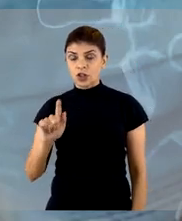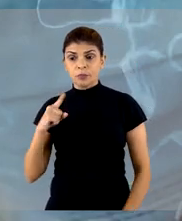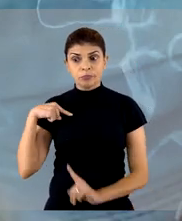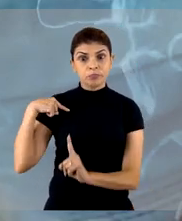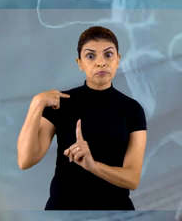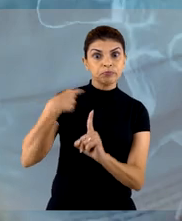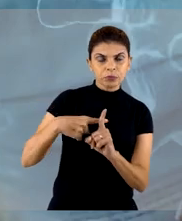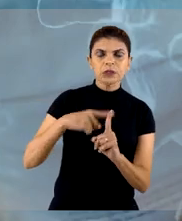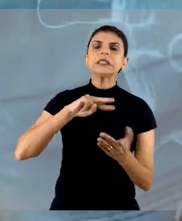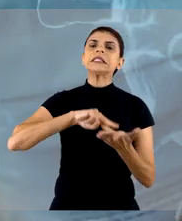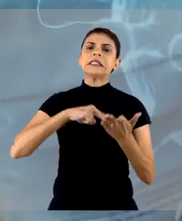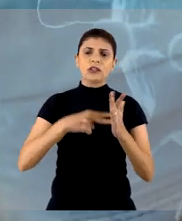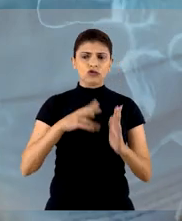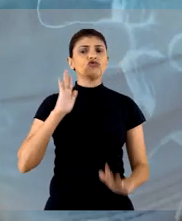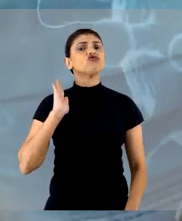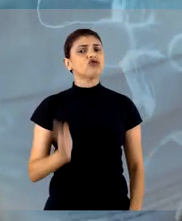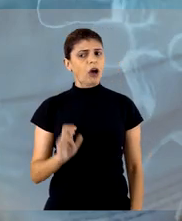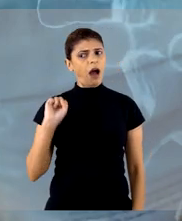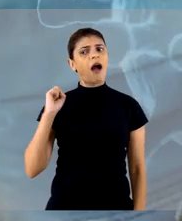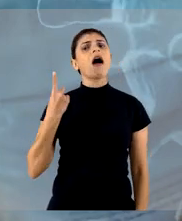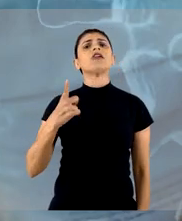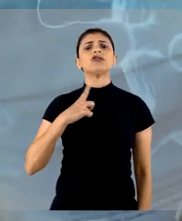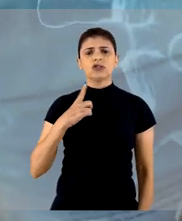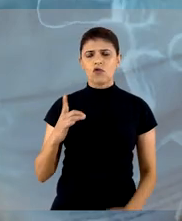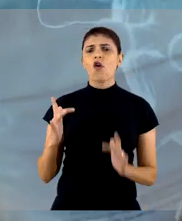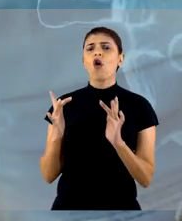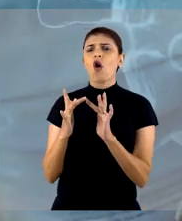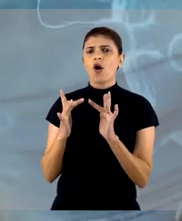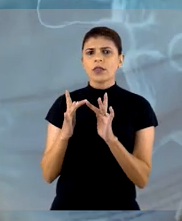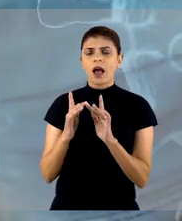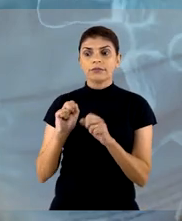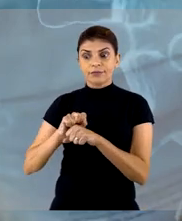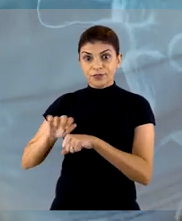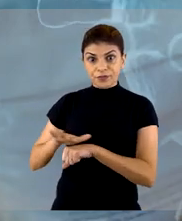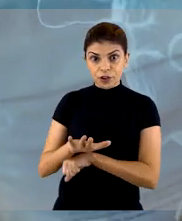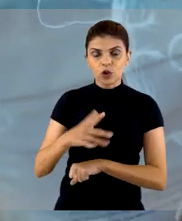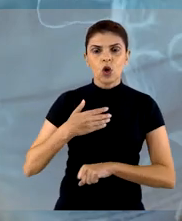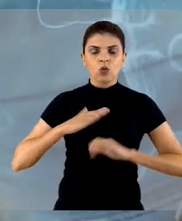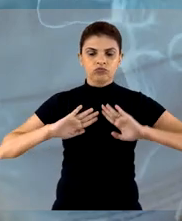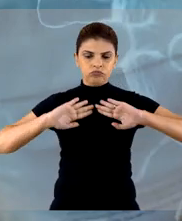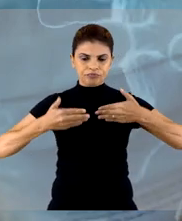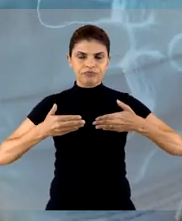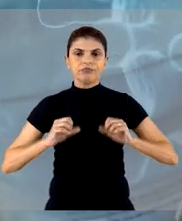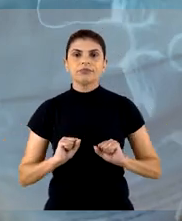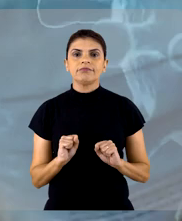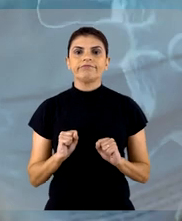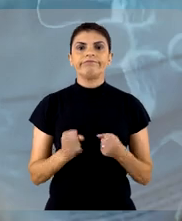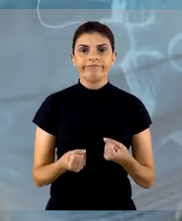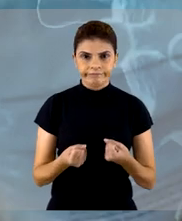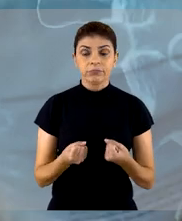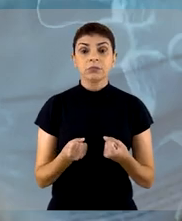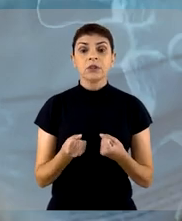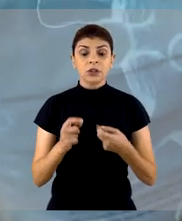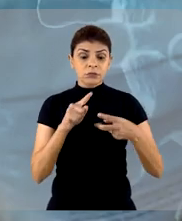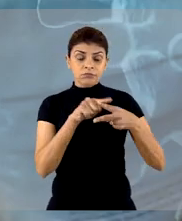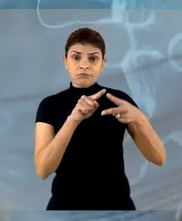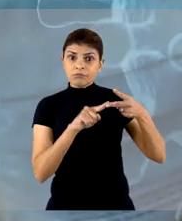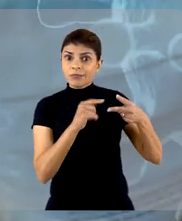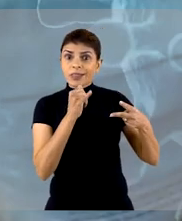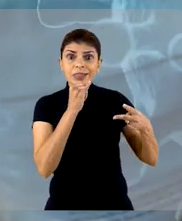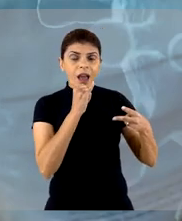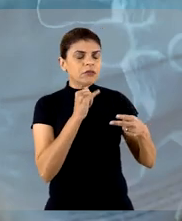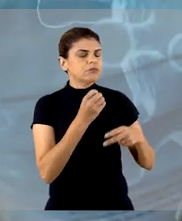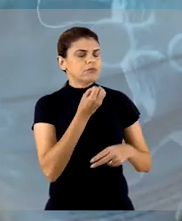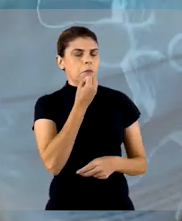positivo, significa que eu já tive contato com o vírus e que eu já produzi ferramentas de defesa contra eles. Ambos os testes são bons